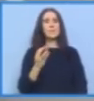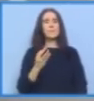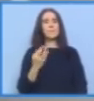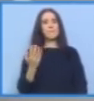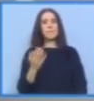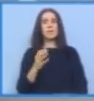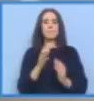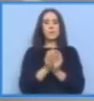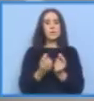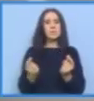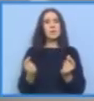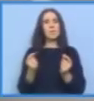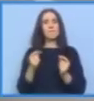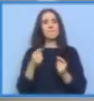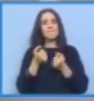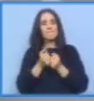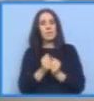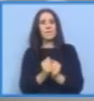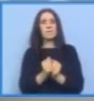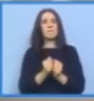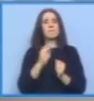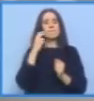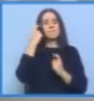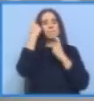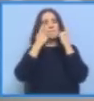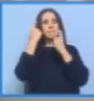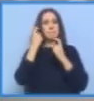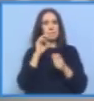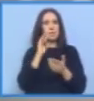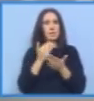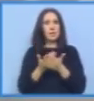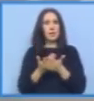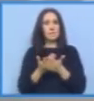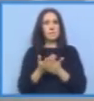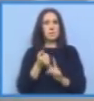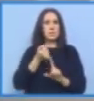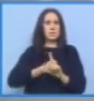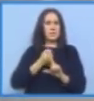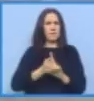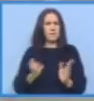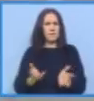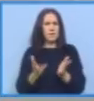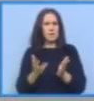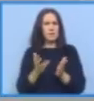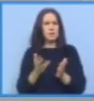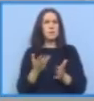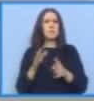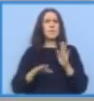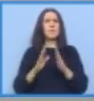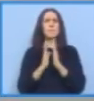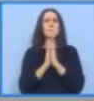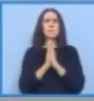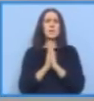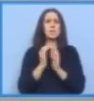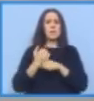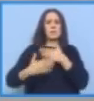o recolhimento, a dimensão contemplativa, acaba por ser um desafiante, também às vezes numa igreja